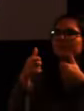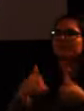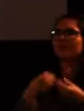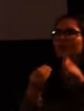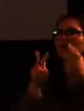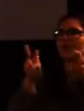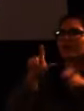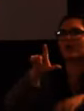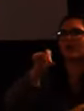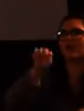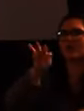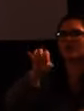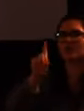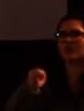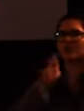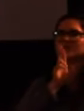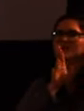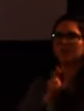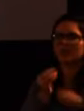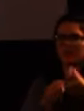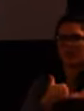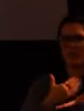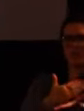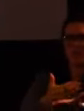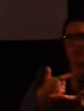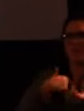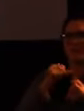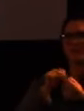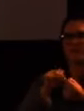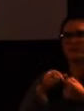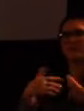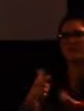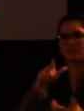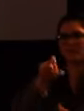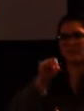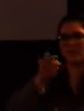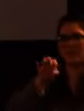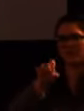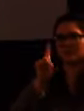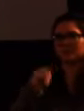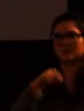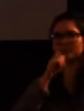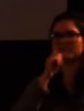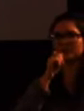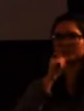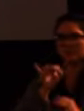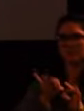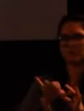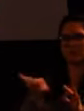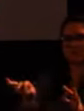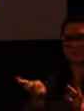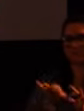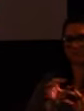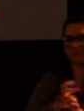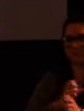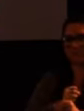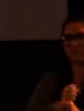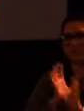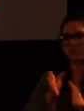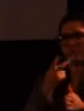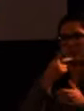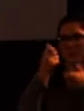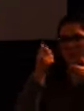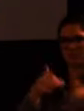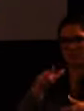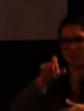lote, tá? Que é o resultado do parcelamento. Então, o lote, eles são dimensões... nós tratamos a questão